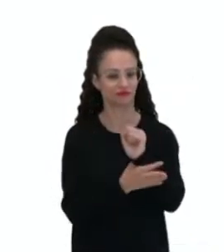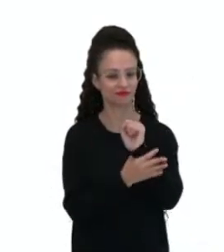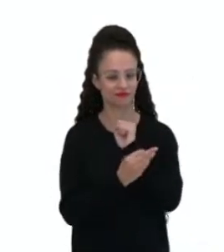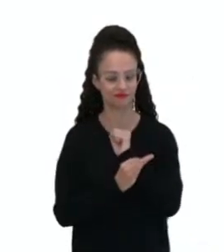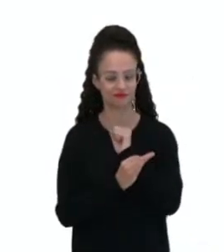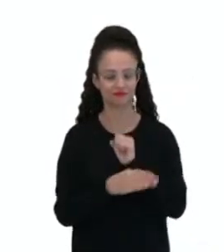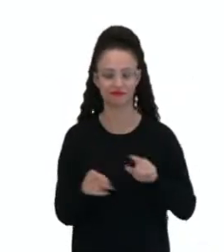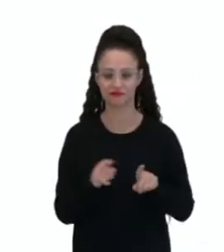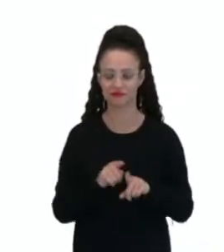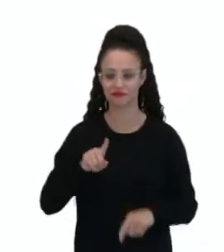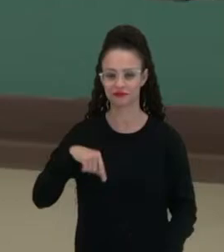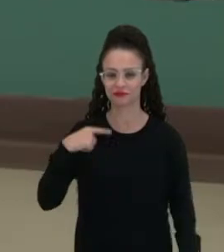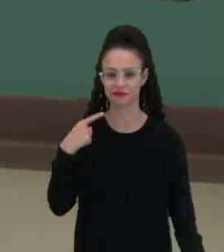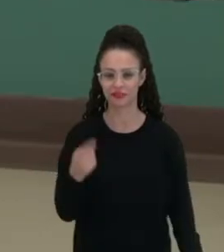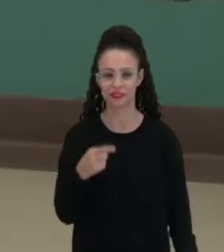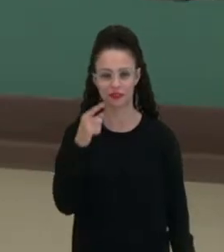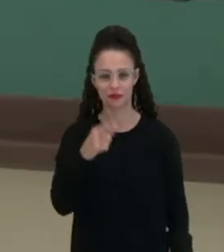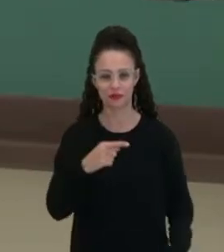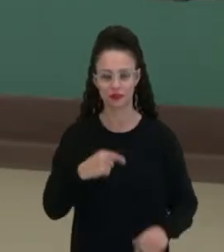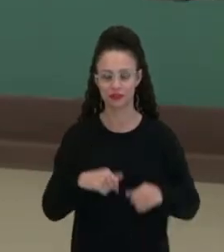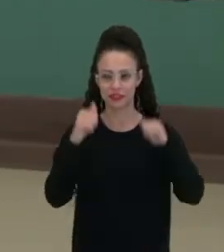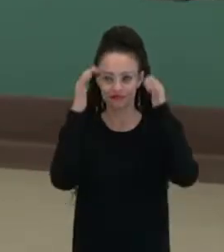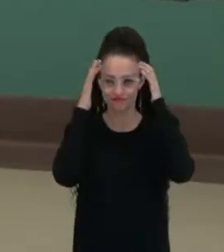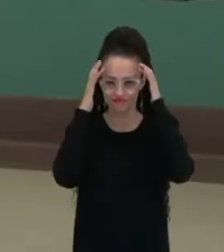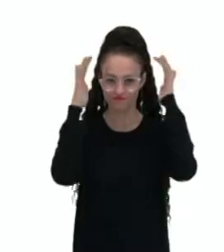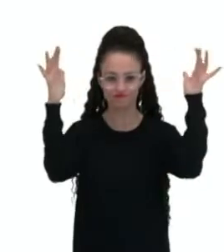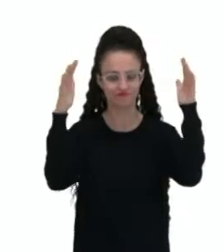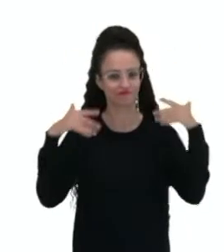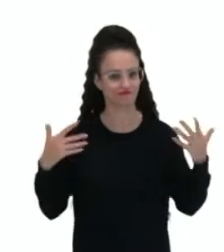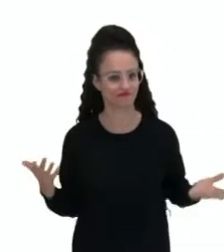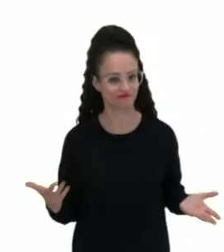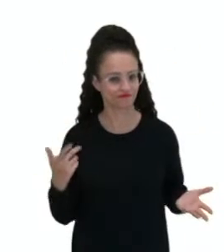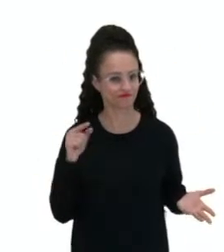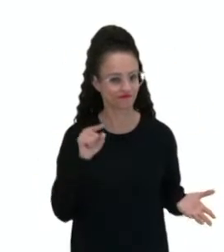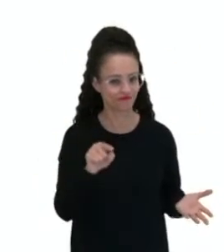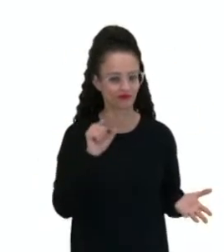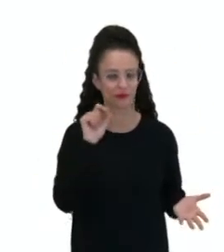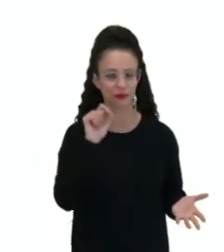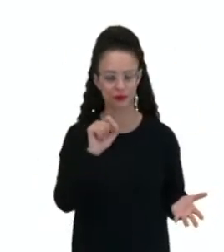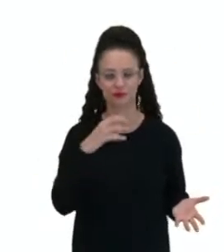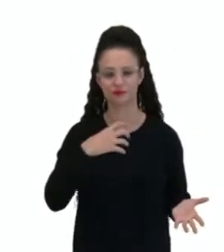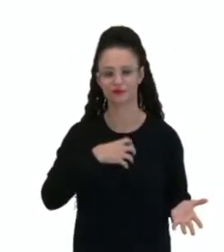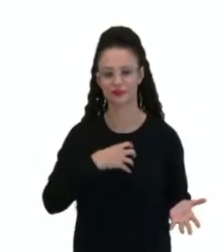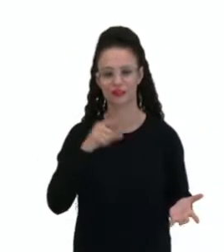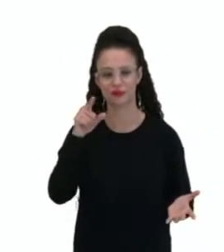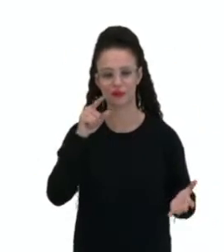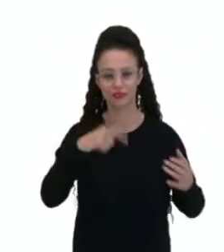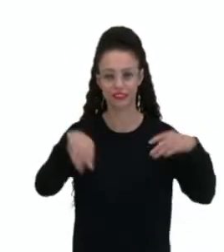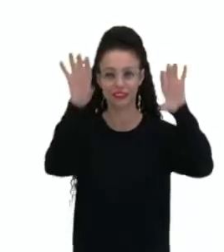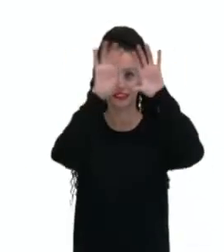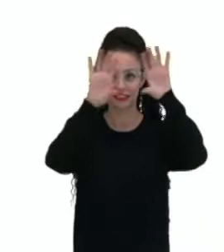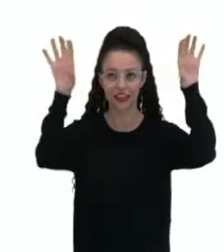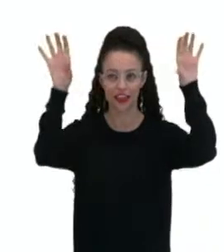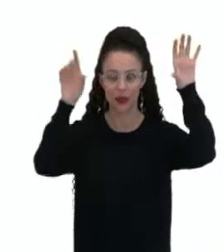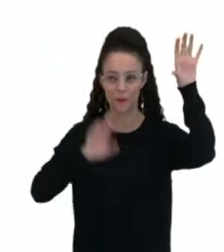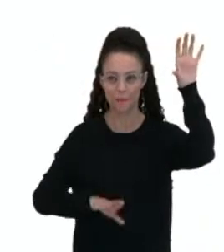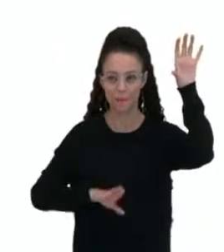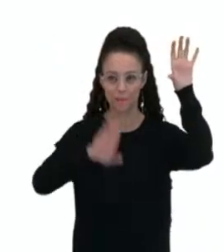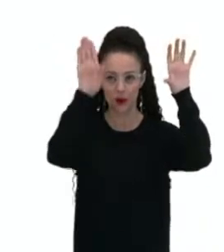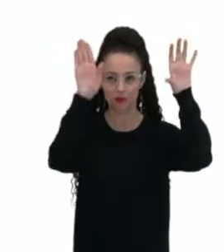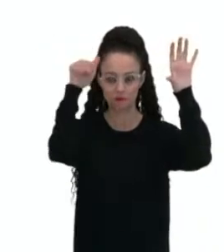e no seguinte te faz perder o chão? Aquele sentimento que te leva do céu ao